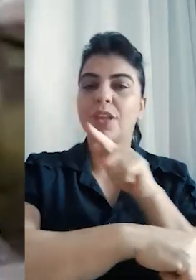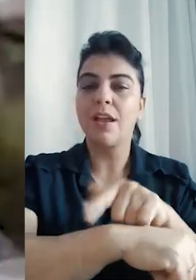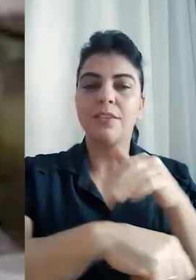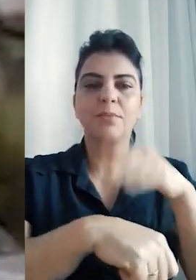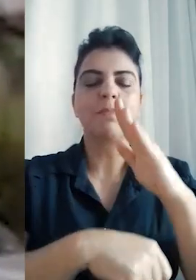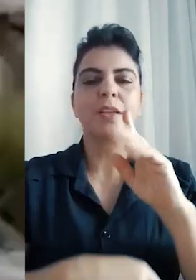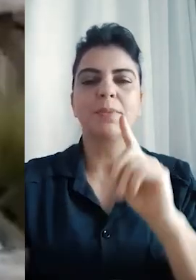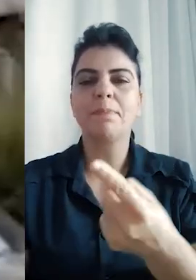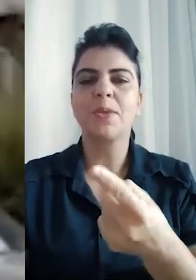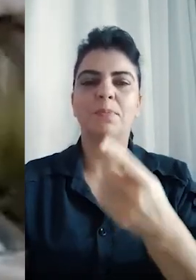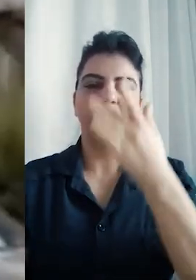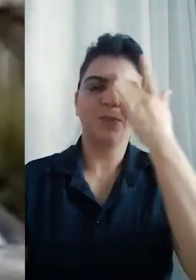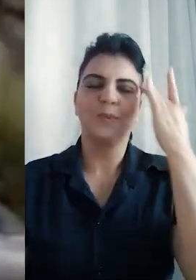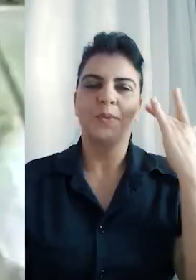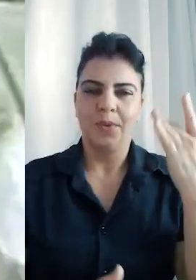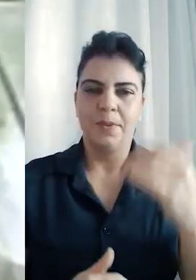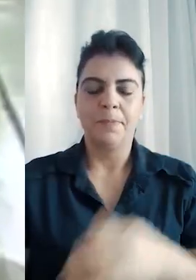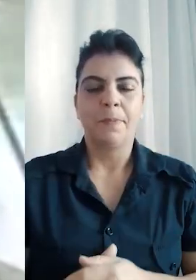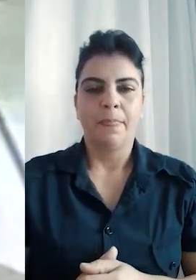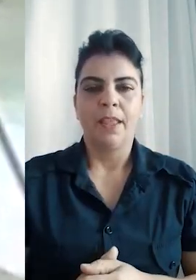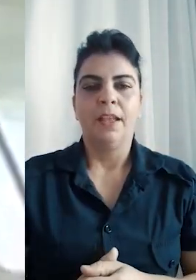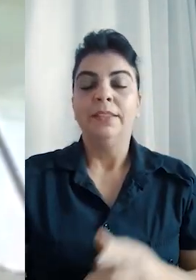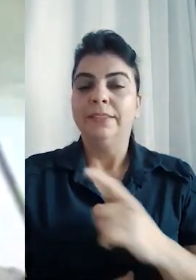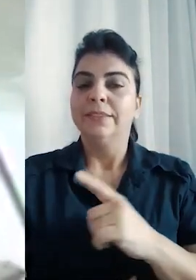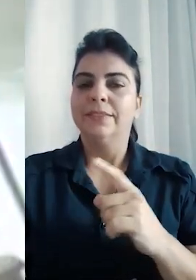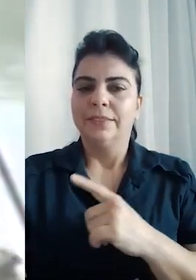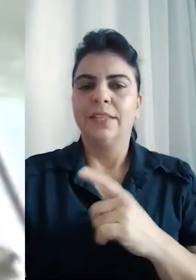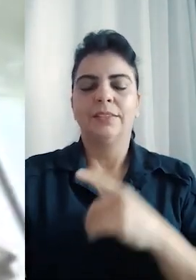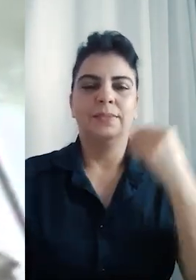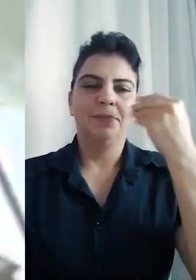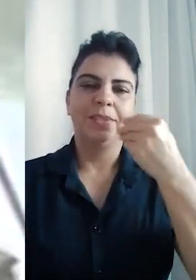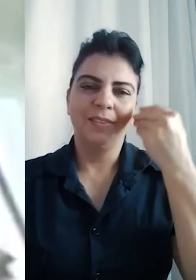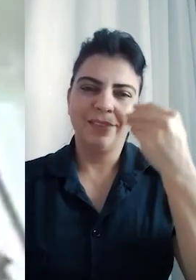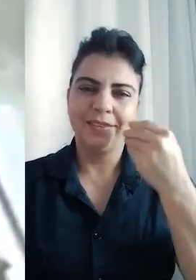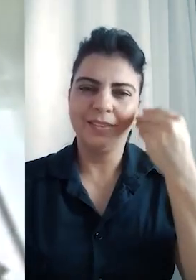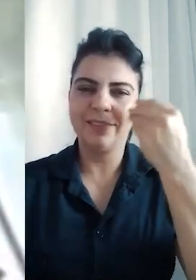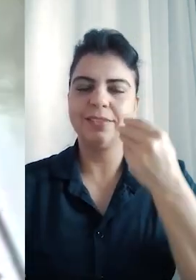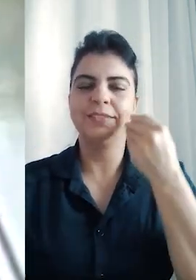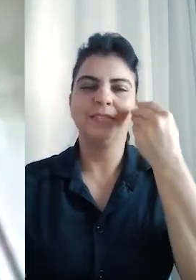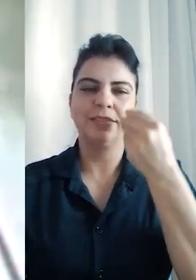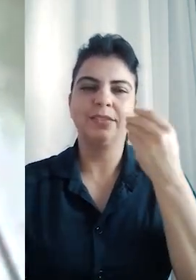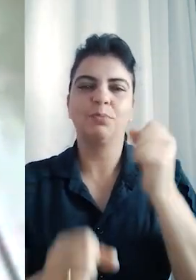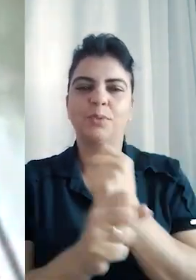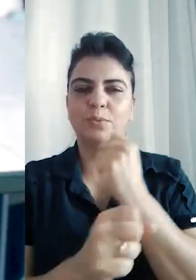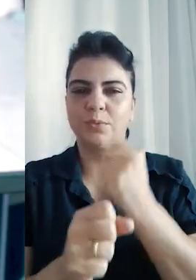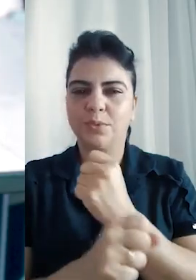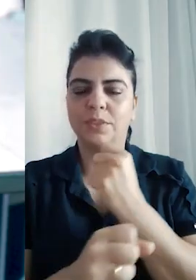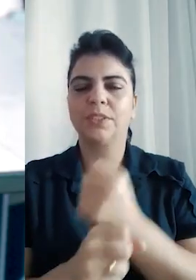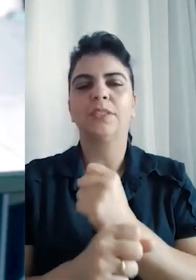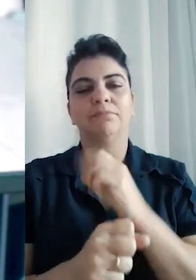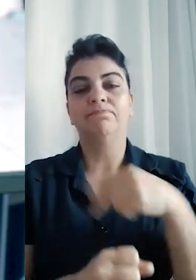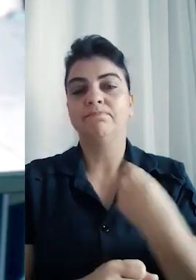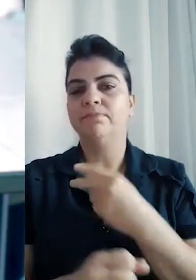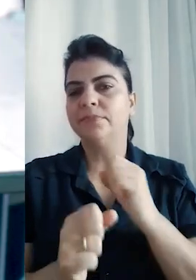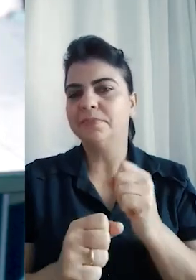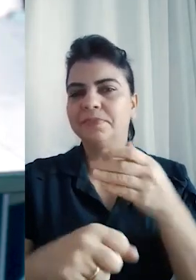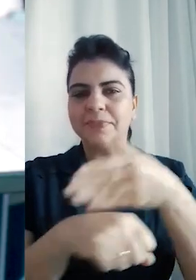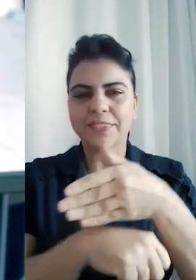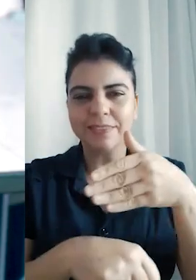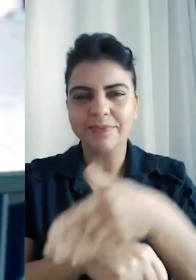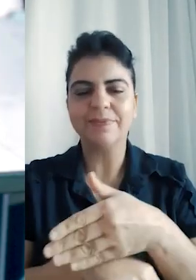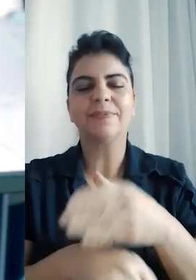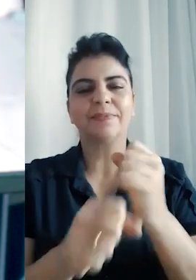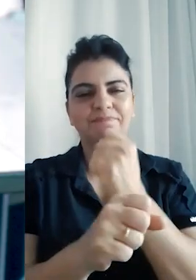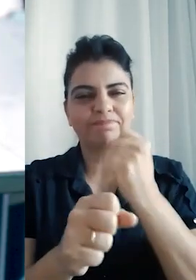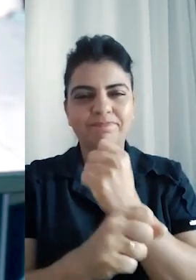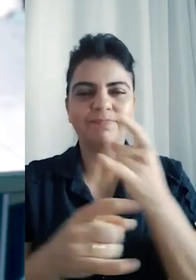de 1000 pessoas, mas para muita gente era um absurdo. Ter assim essa experiência de uma construção, a gente poder participar, né,